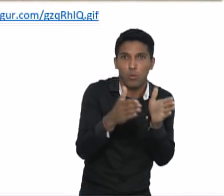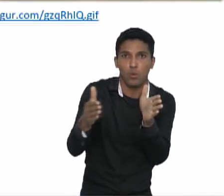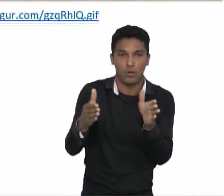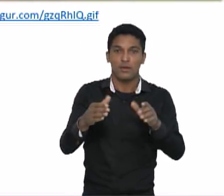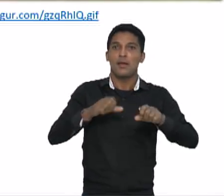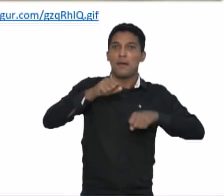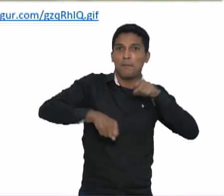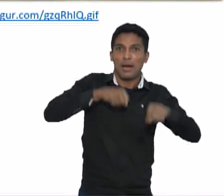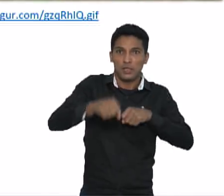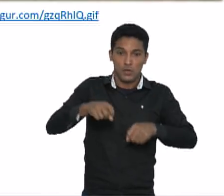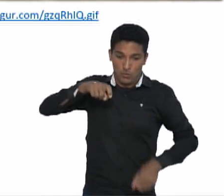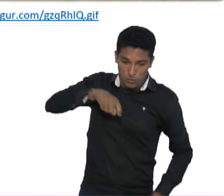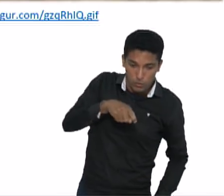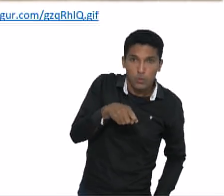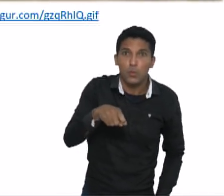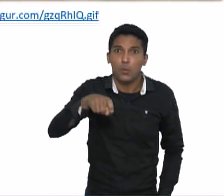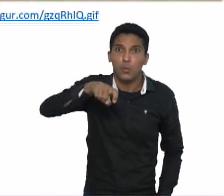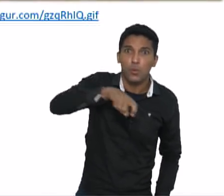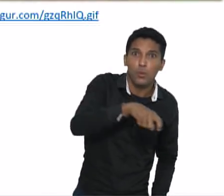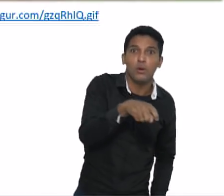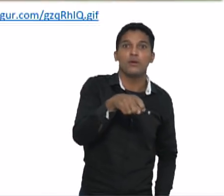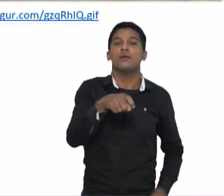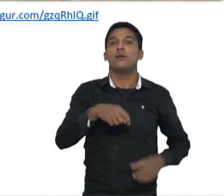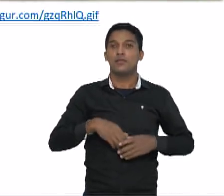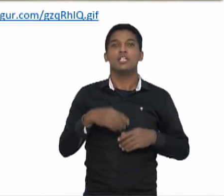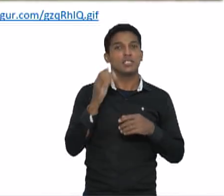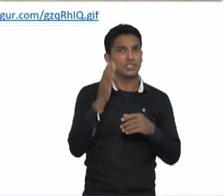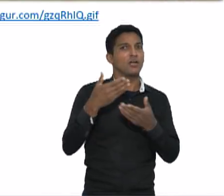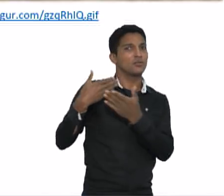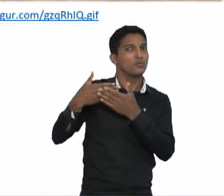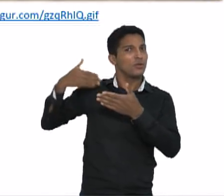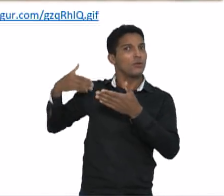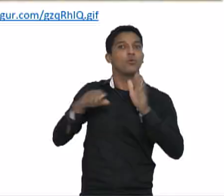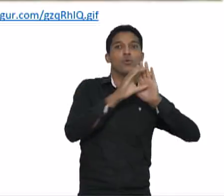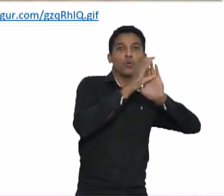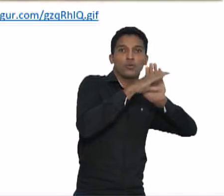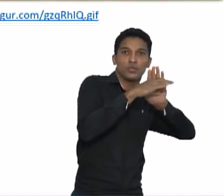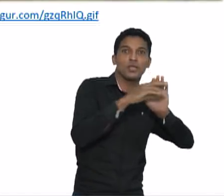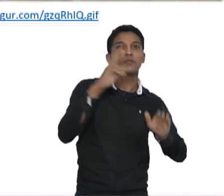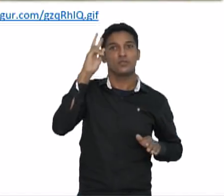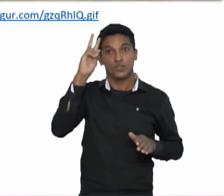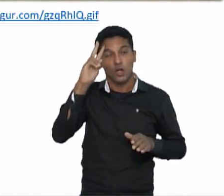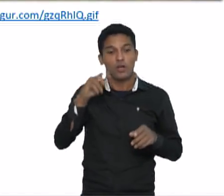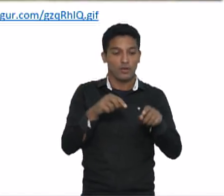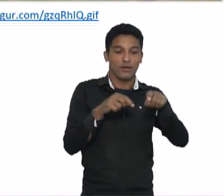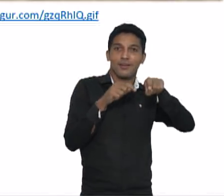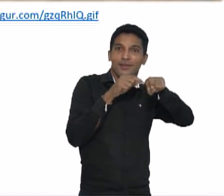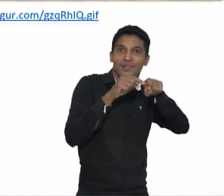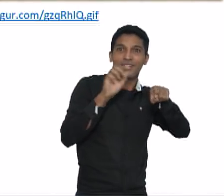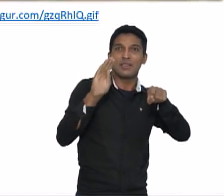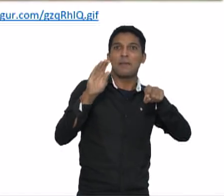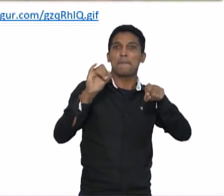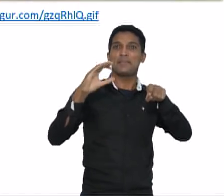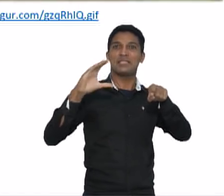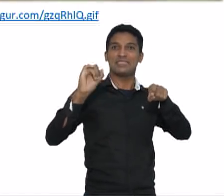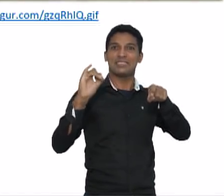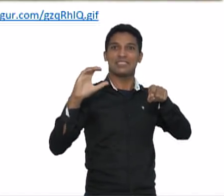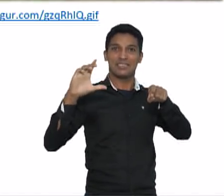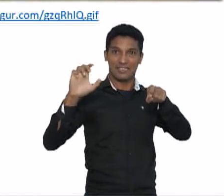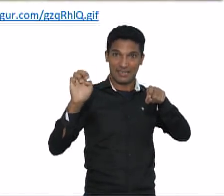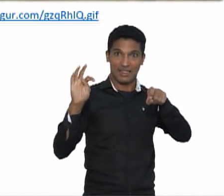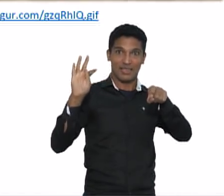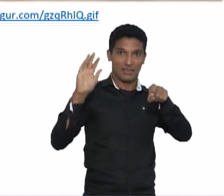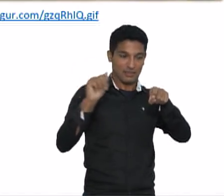o objetivo, a história, a bicicleta em si, os equipamentos necessários, as modalidades